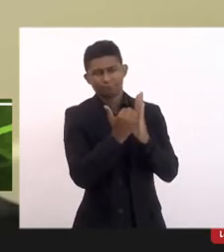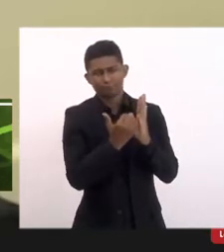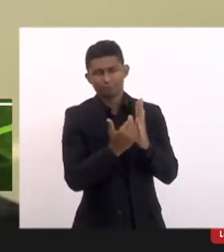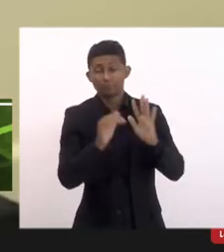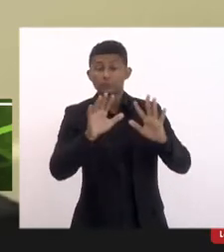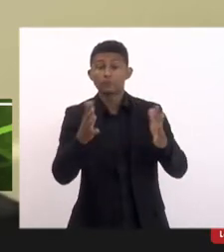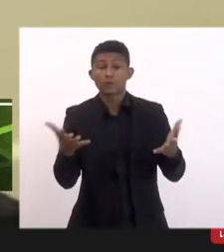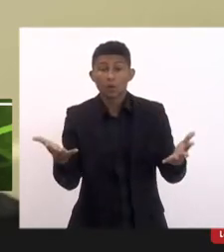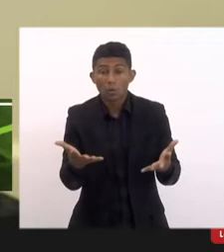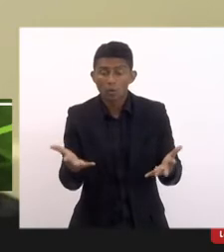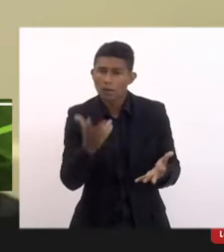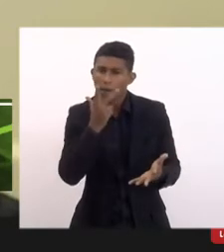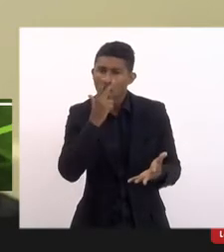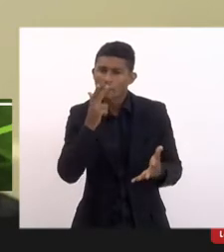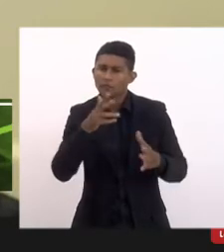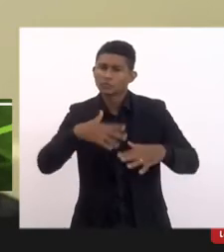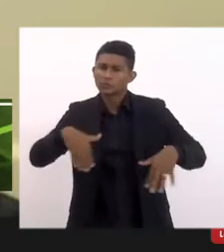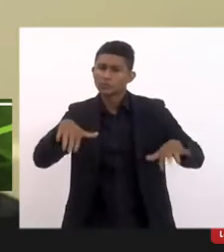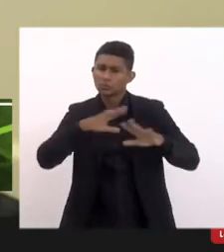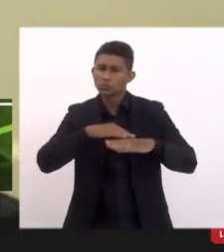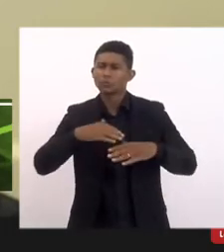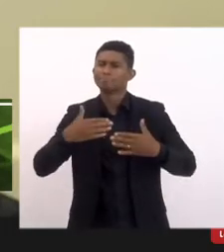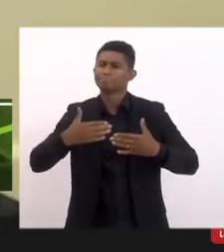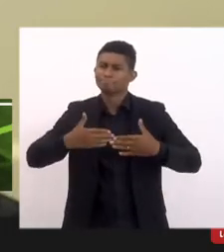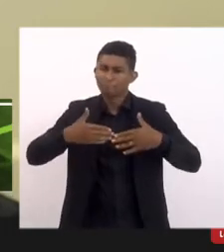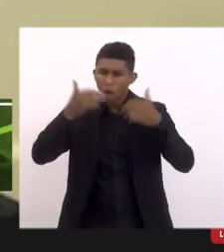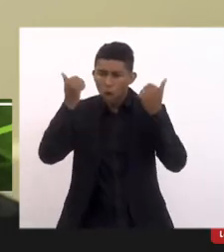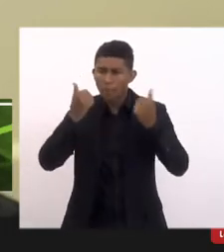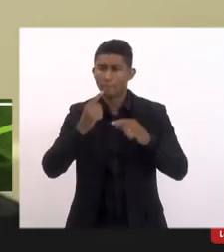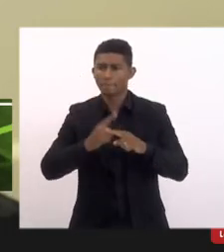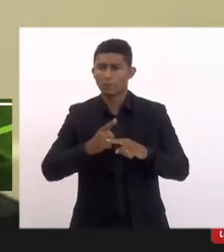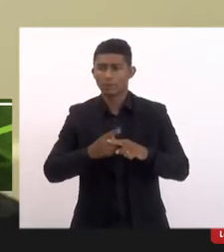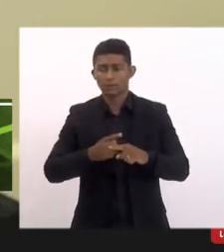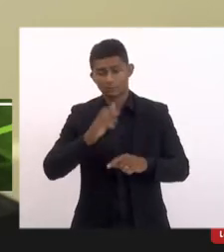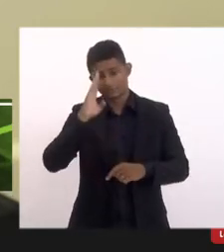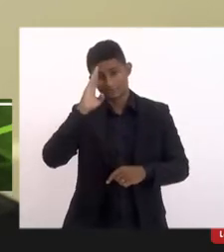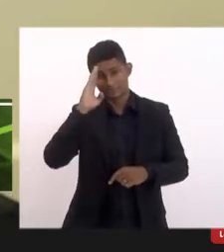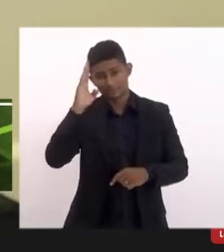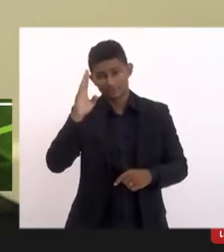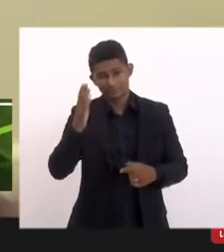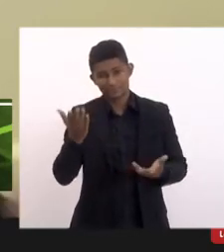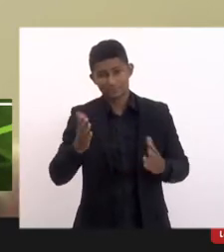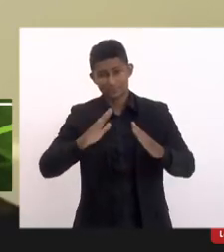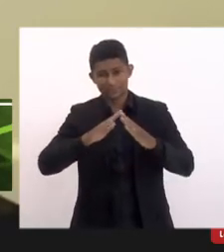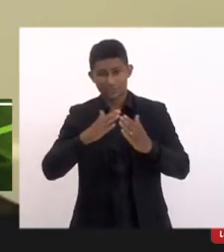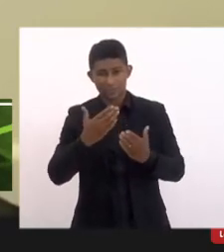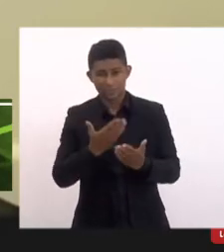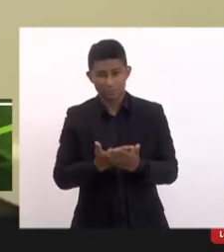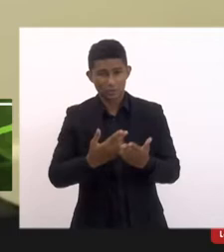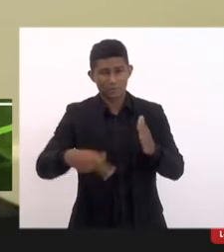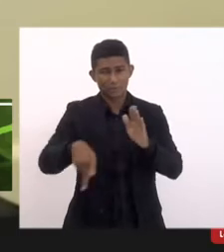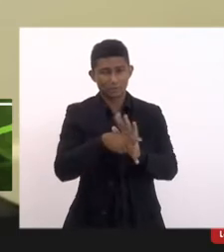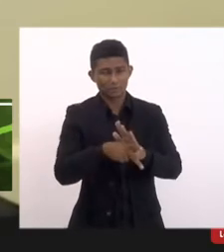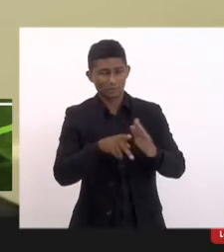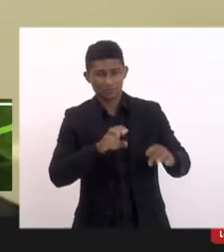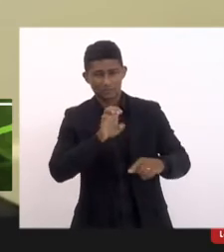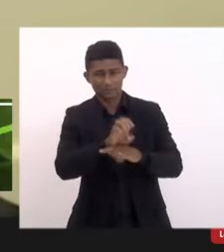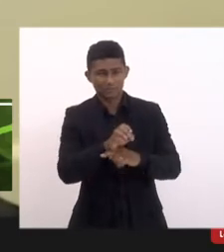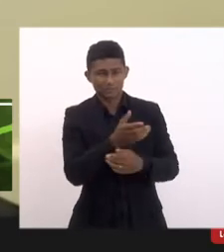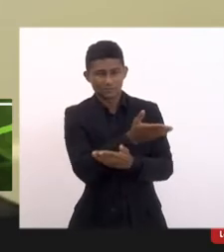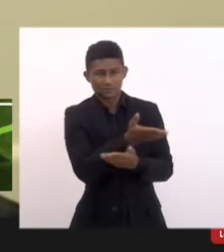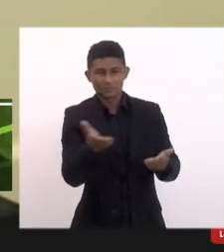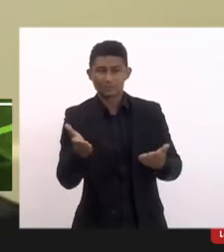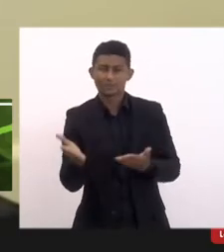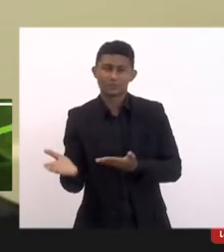até porque a população escolar, principalmente da faixa das escolas estaduais, pelo menos, né, os adolescentes